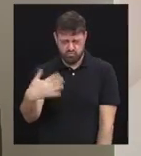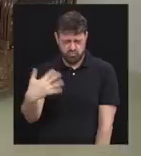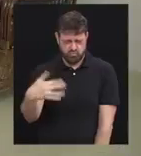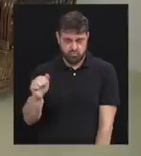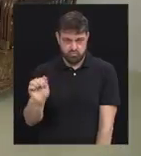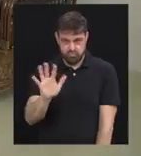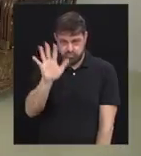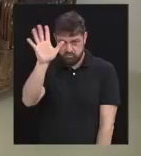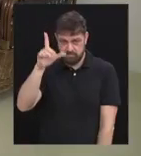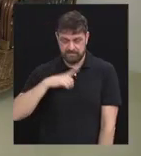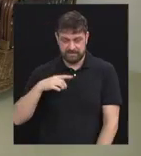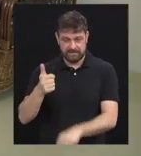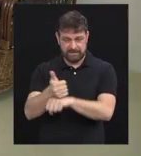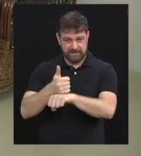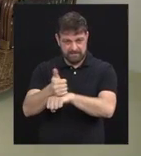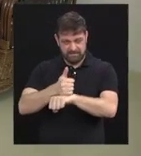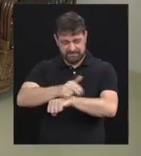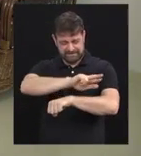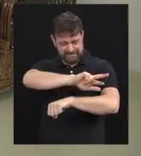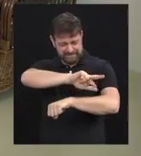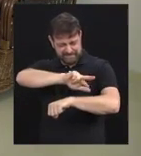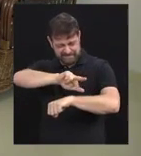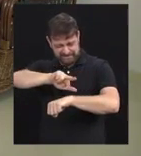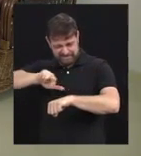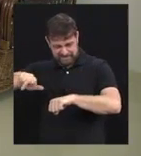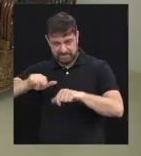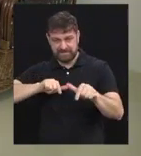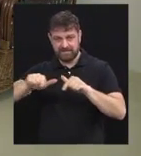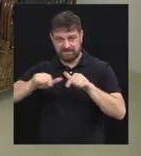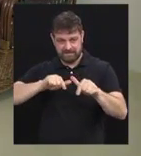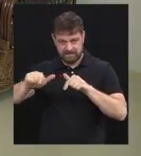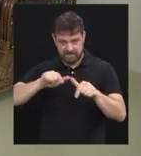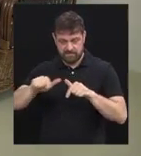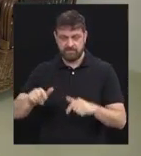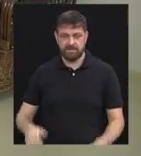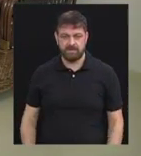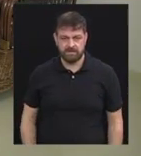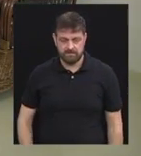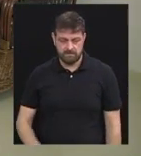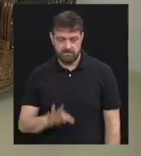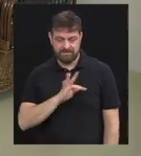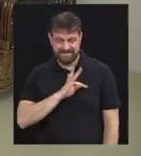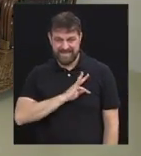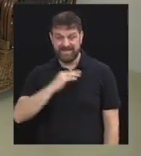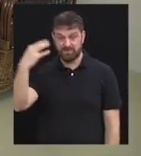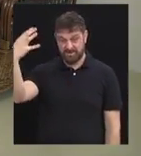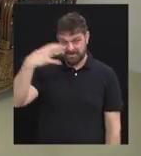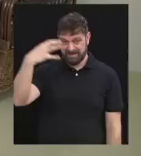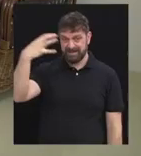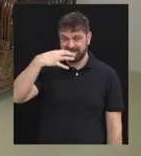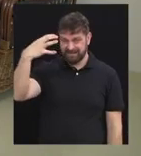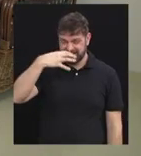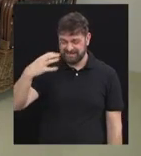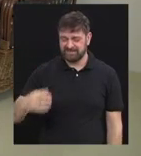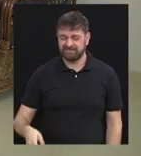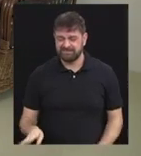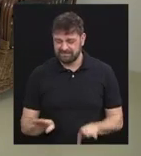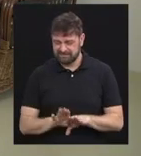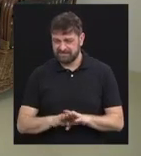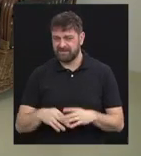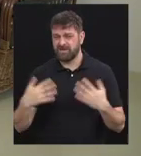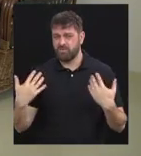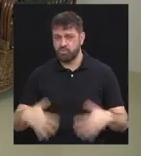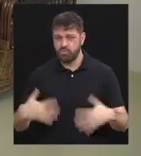envolve muitos profissionais como físico, nuclear, técnico em radioterapia, o médico. Então, é um tratamento